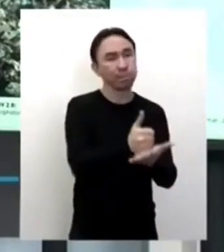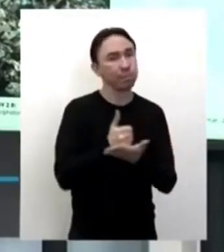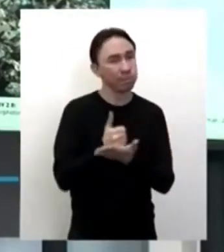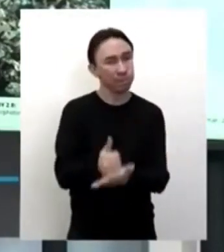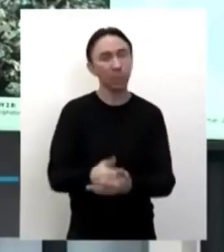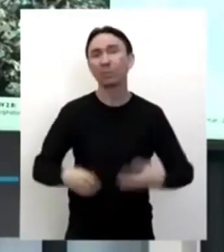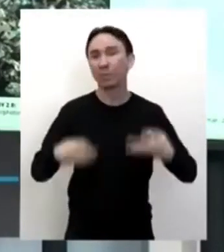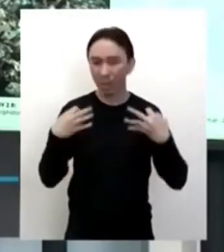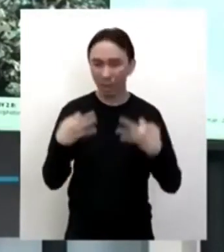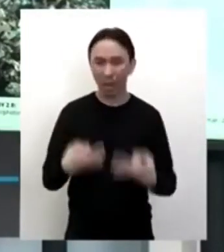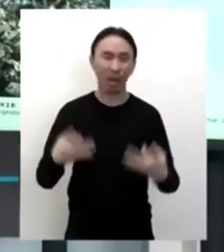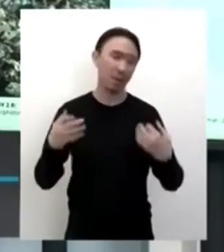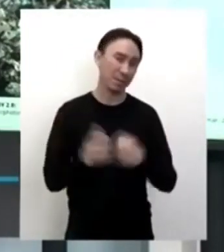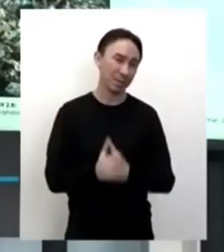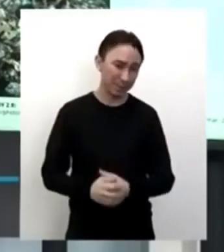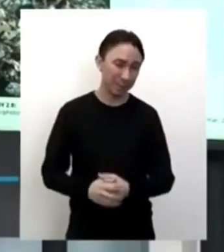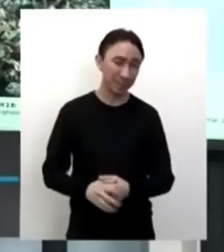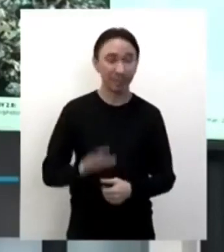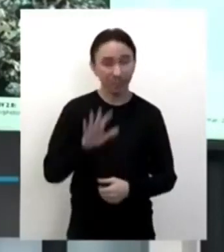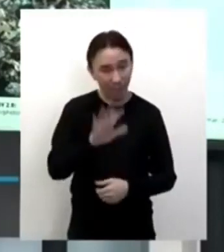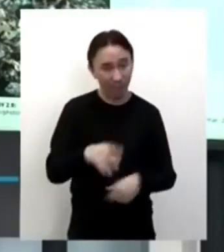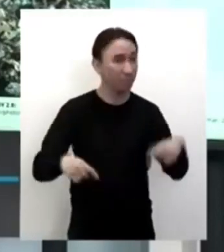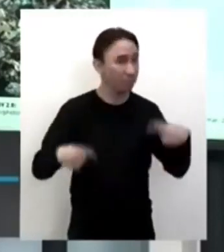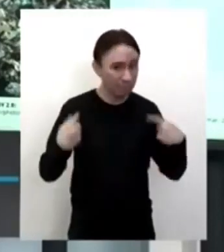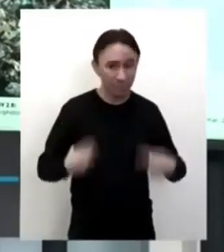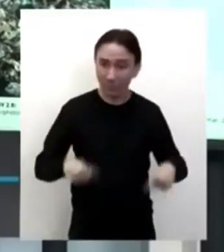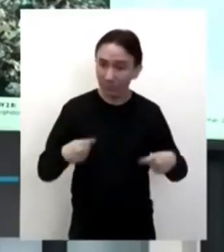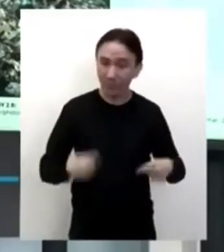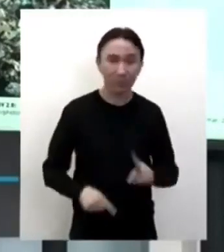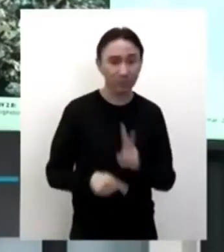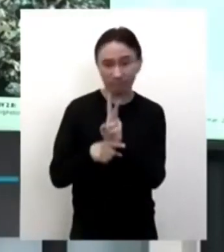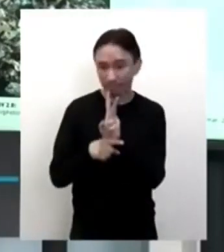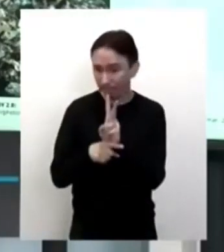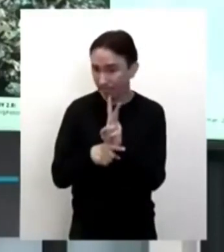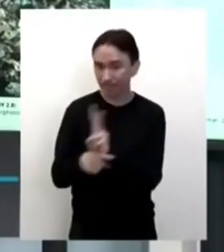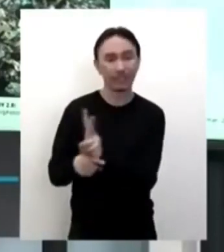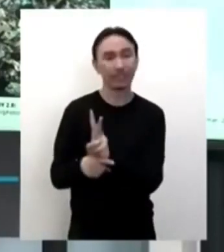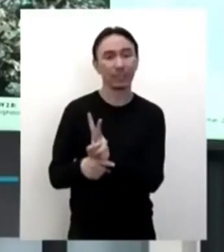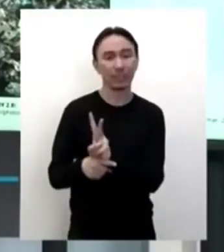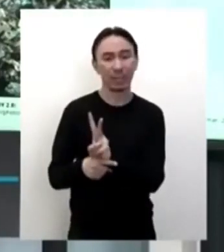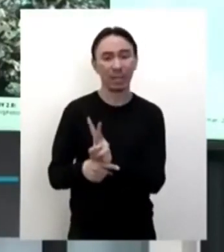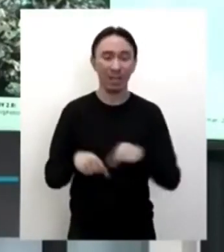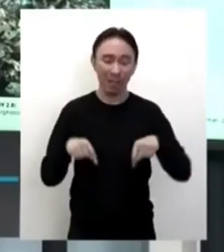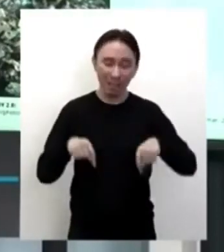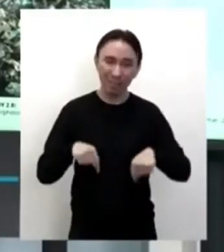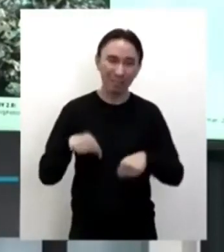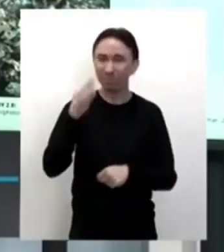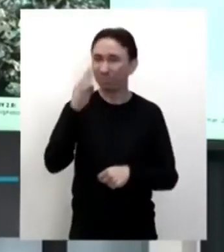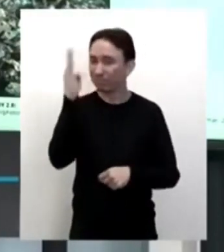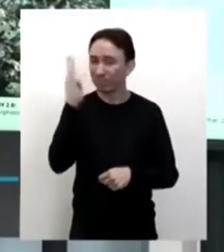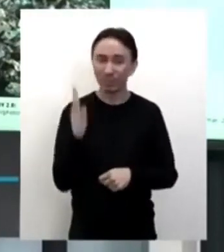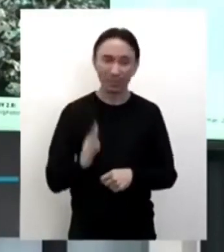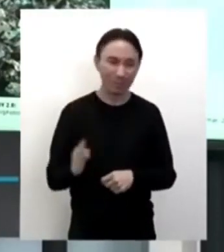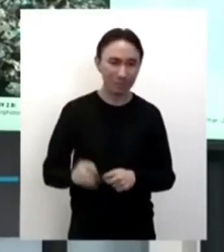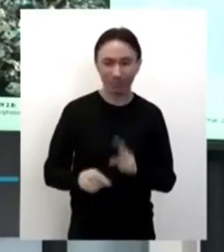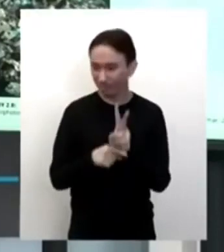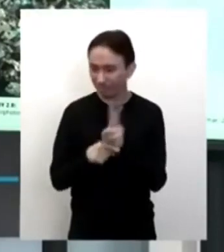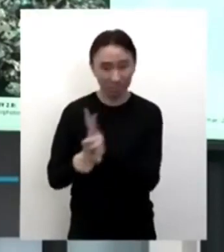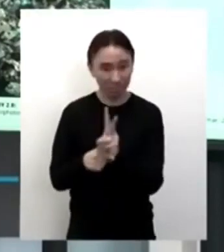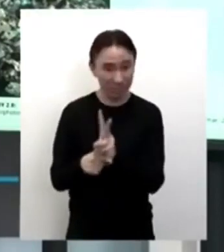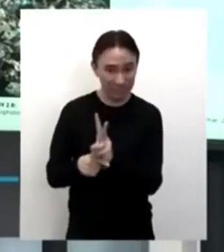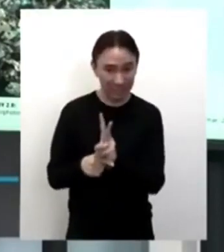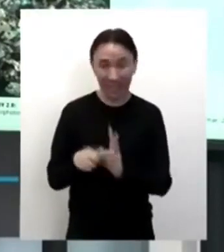Então, são coisas aí que tem que ter fiscalização, né? Aqui no Brasil, se não tiver fiscalização, sabe que a coisa não anda.